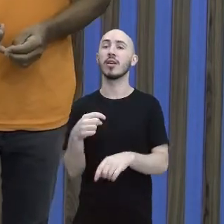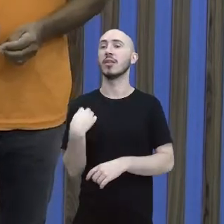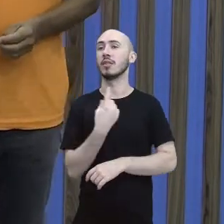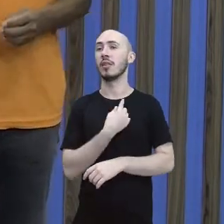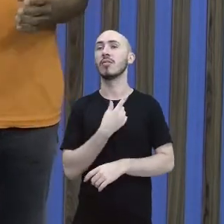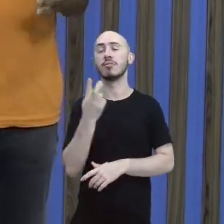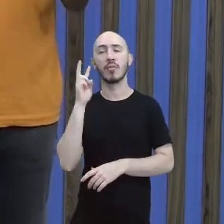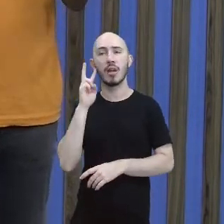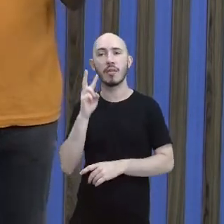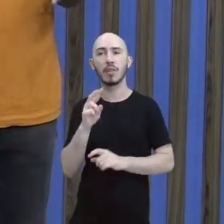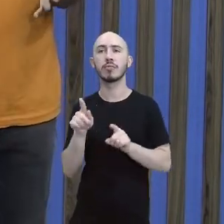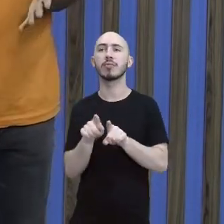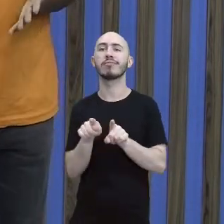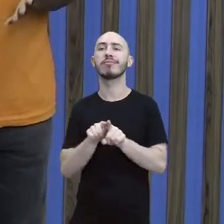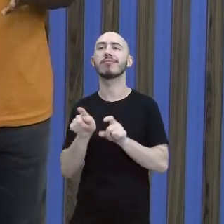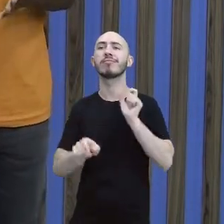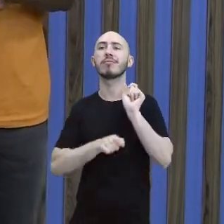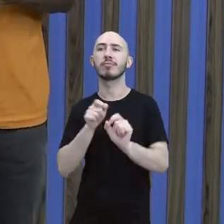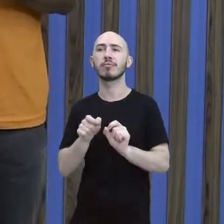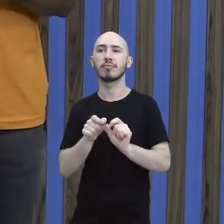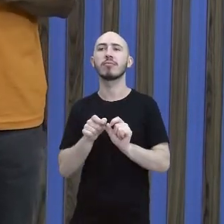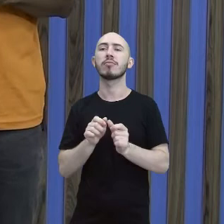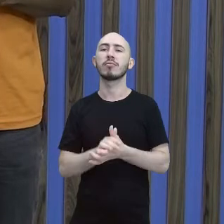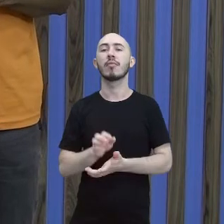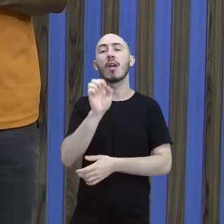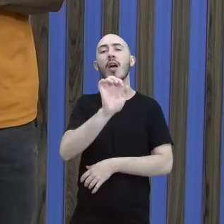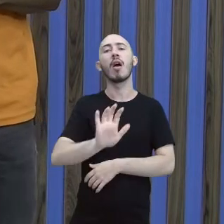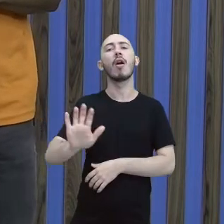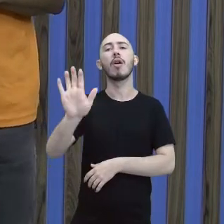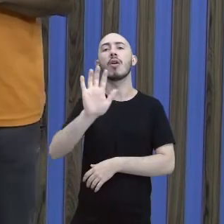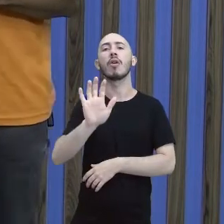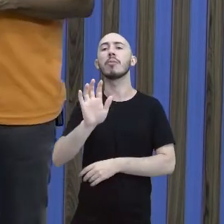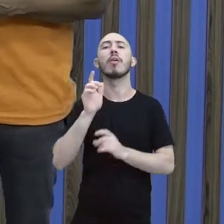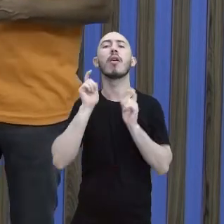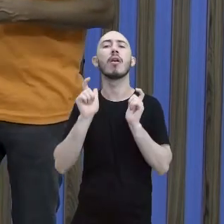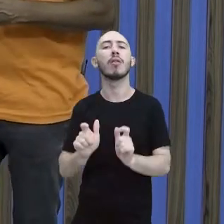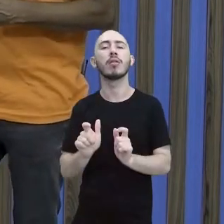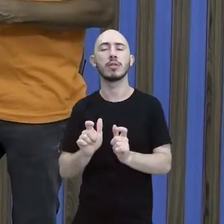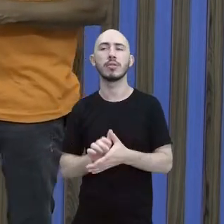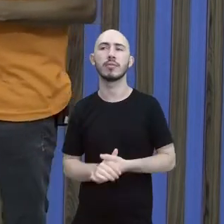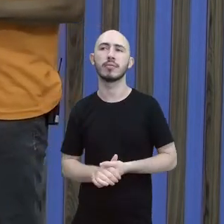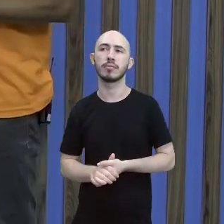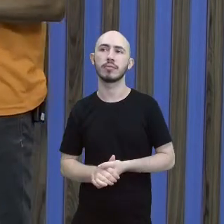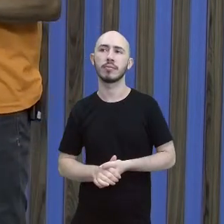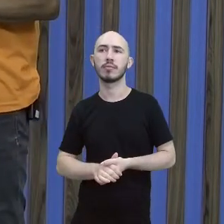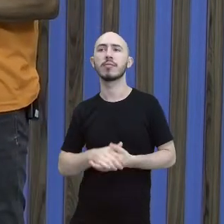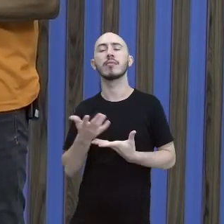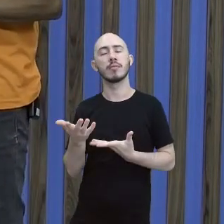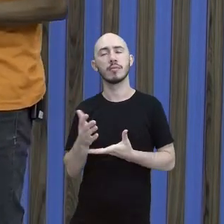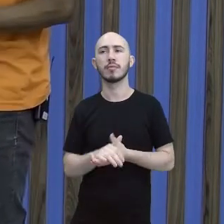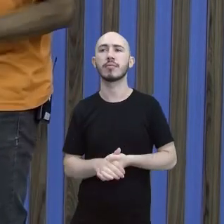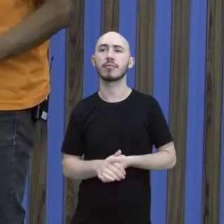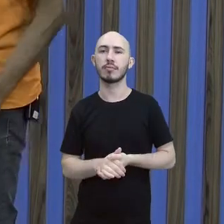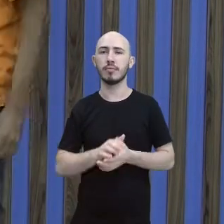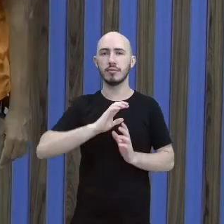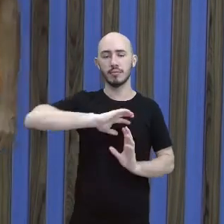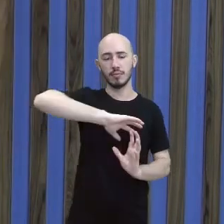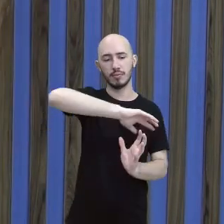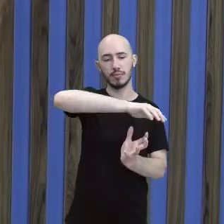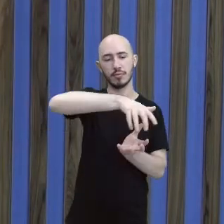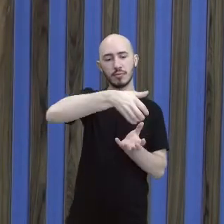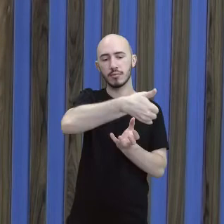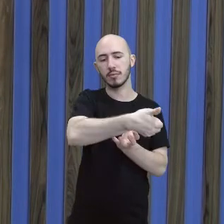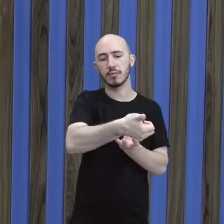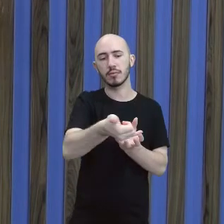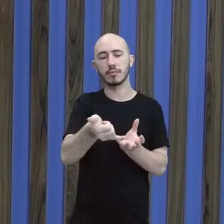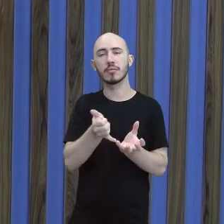aqui e viu também, gente, que a Europa está localizada aqui, justamente aqui, não é? Está aqui a linha do Equador, aqui embaixo um